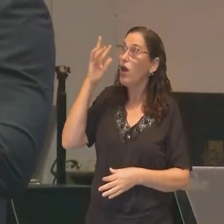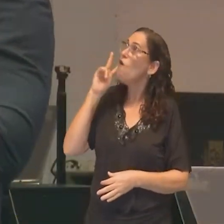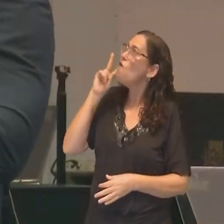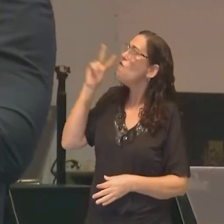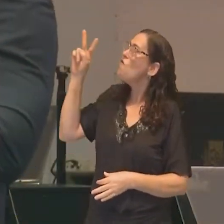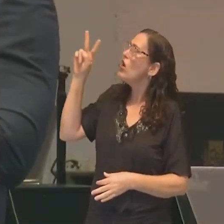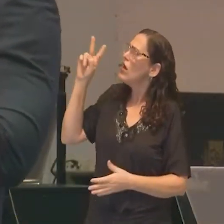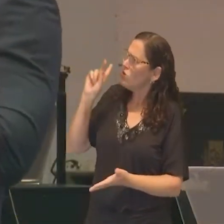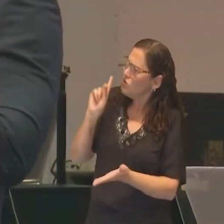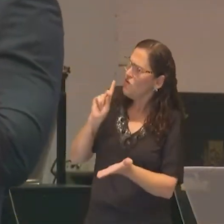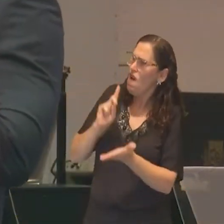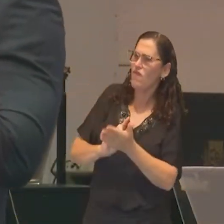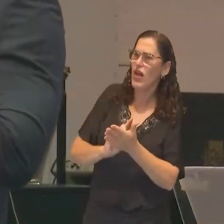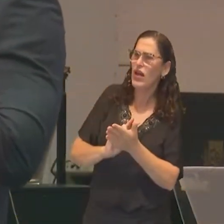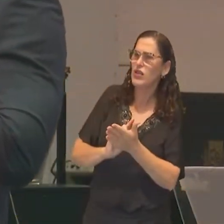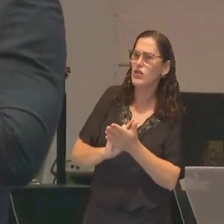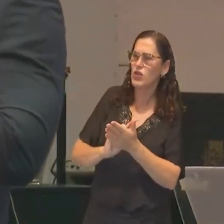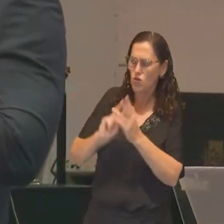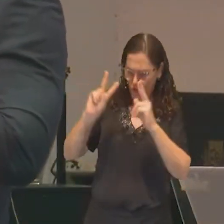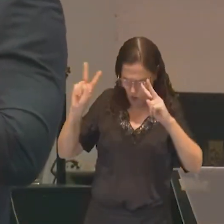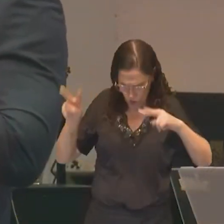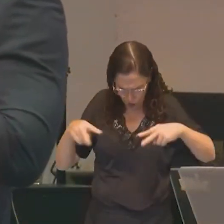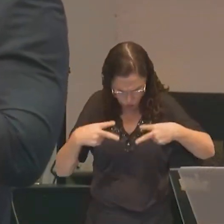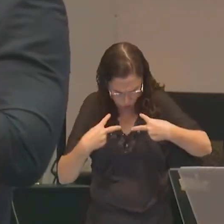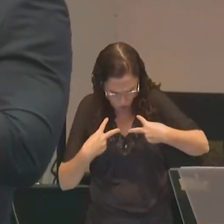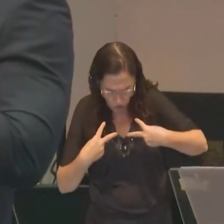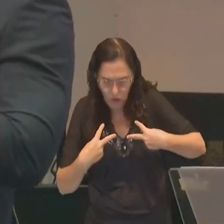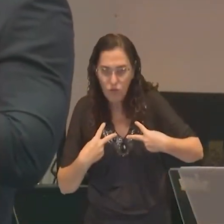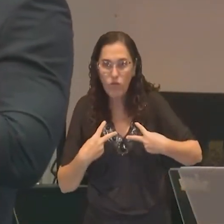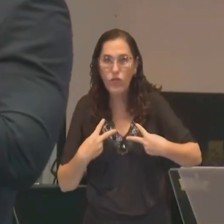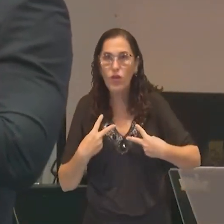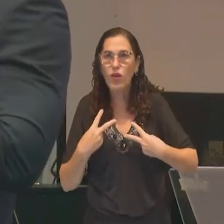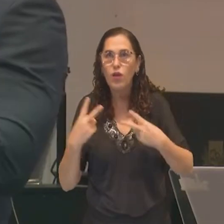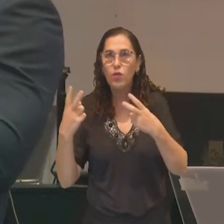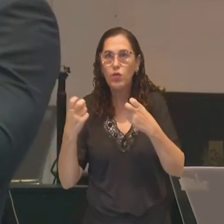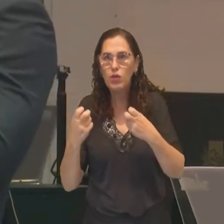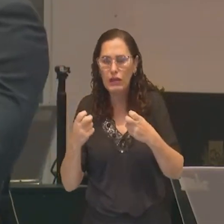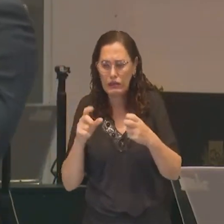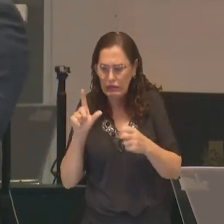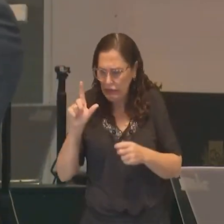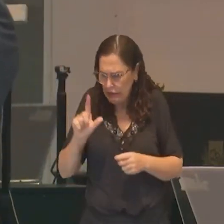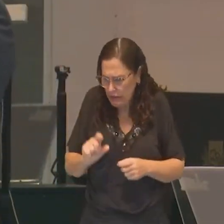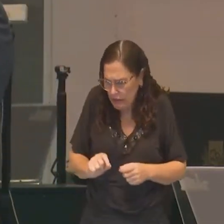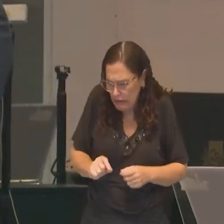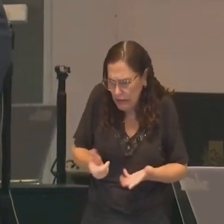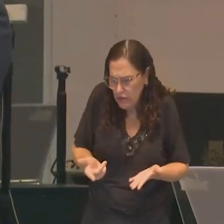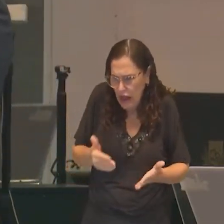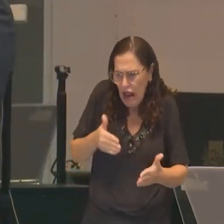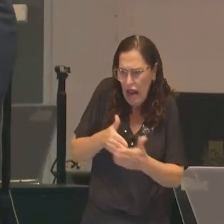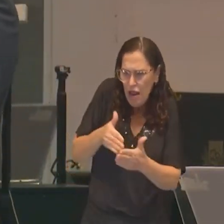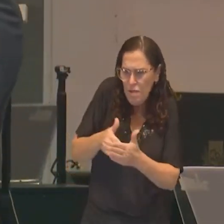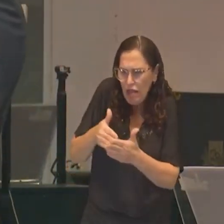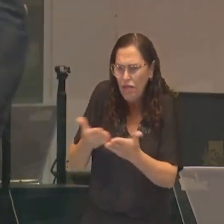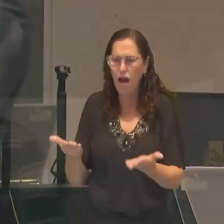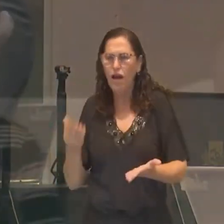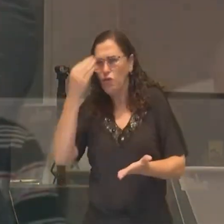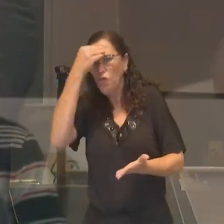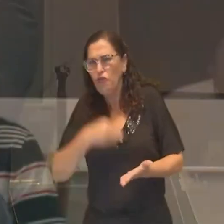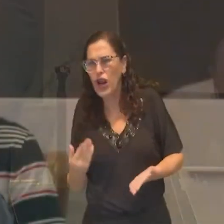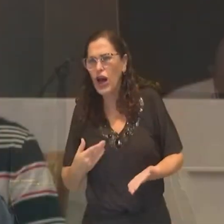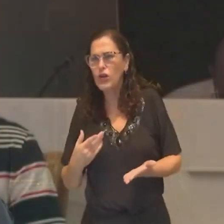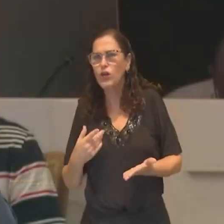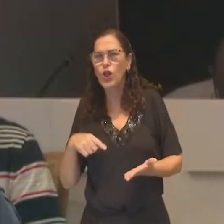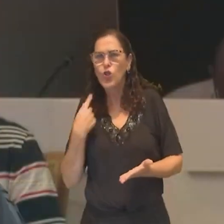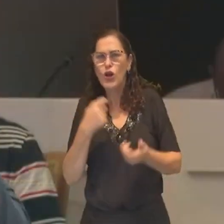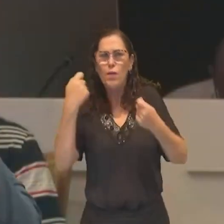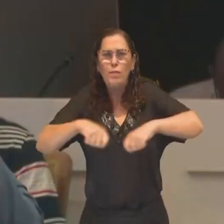olhamos com sinceridade para nós vamos ver que nós somos pequenos, miseráveis, limitados, e como nós